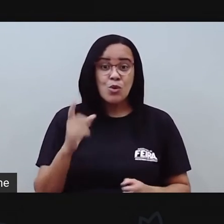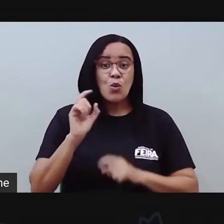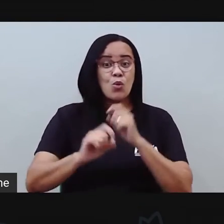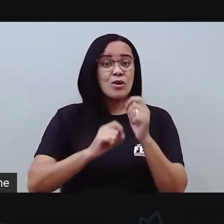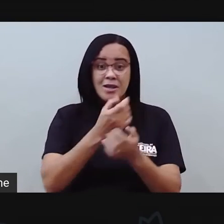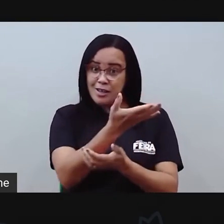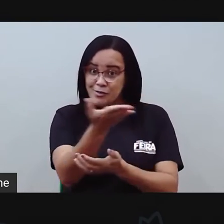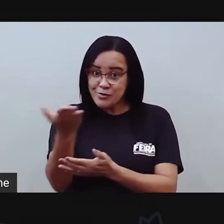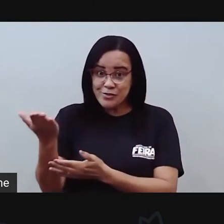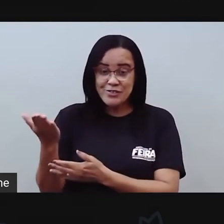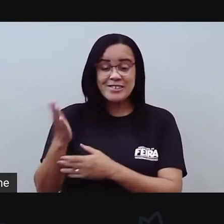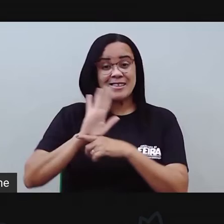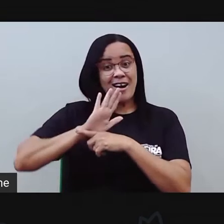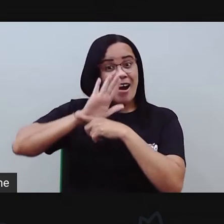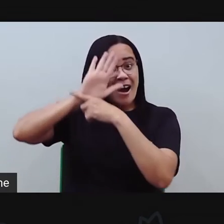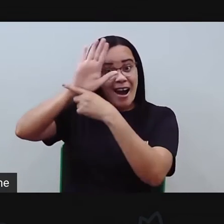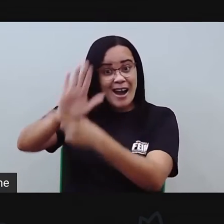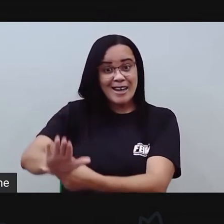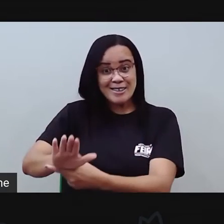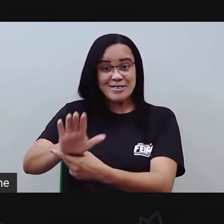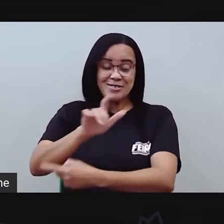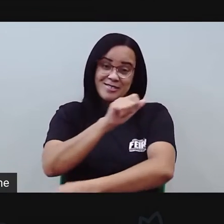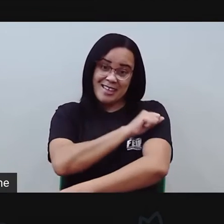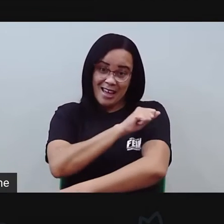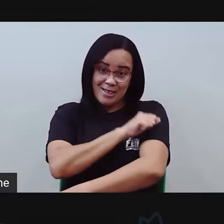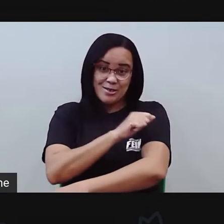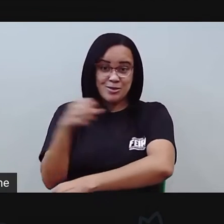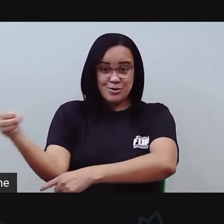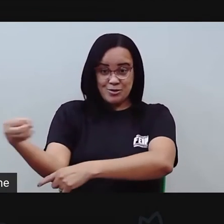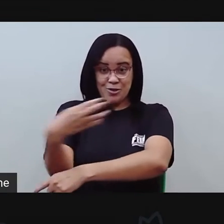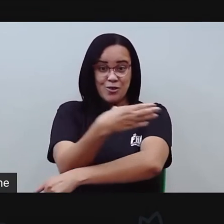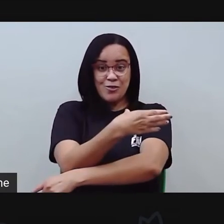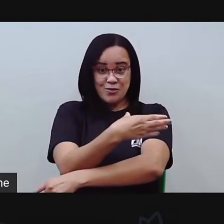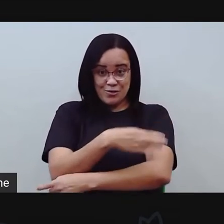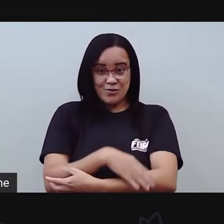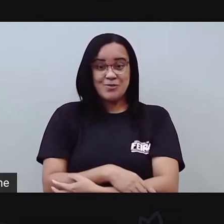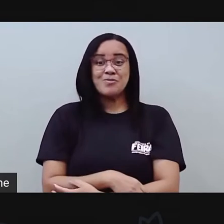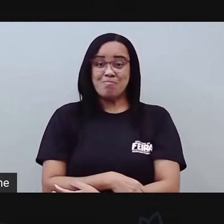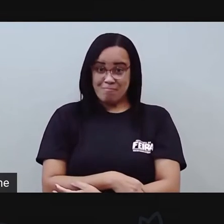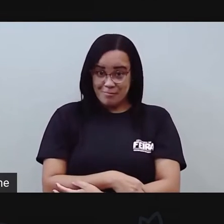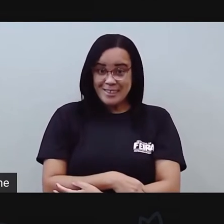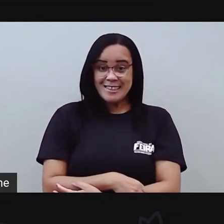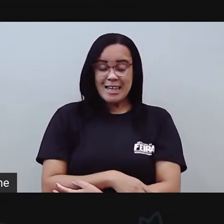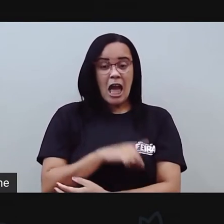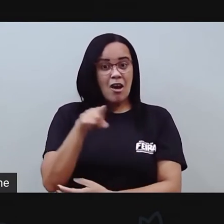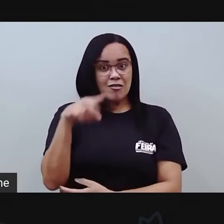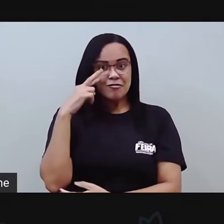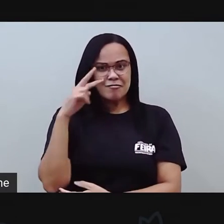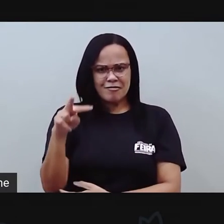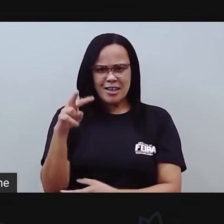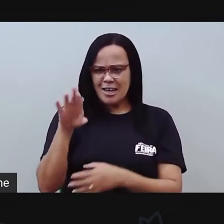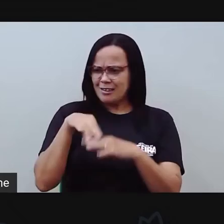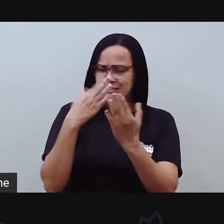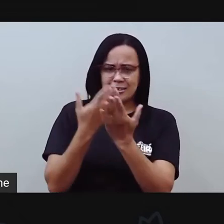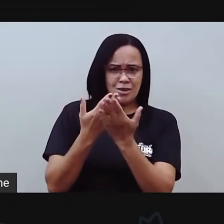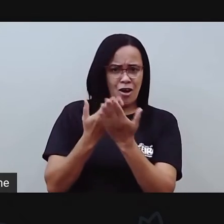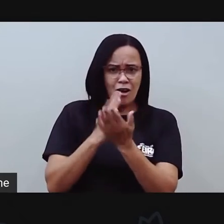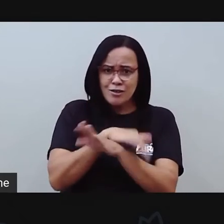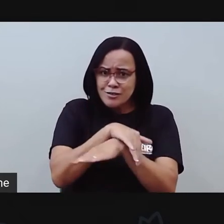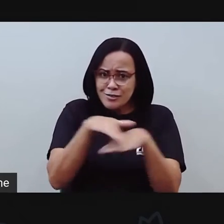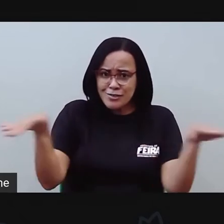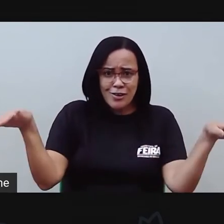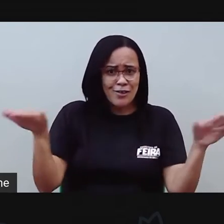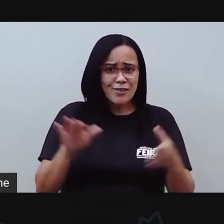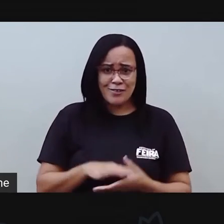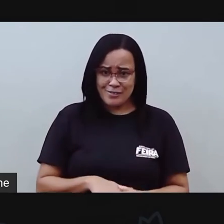essa riqueza toda na escola, né? Já está chegando aí o dia em que você vai lá conhecer seus colegas, sua